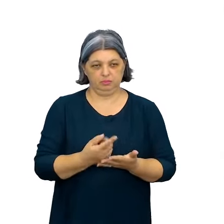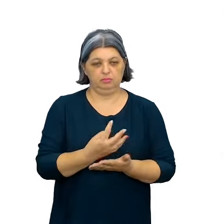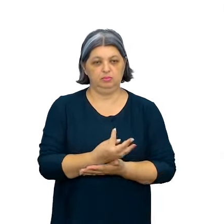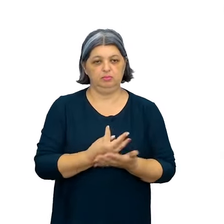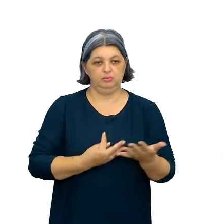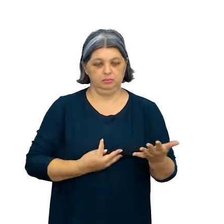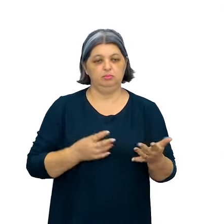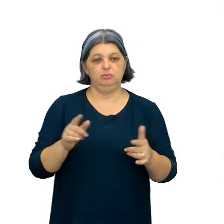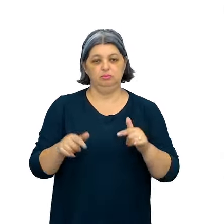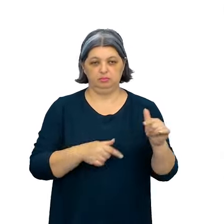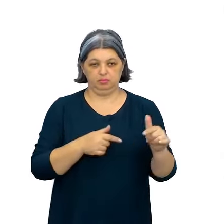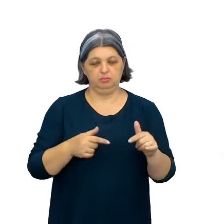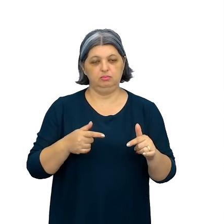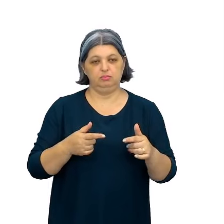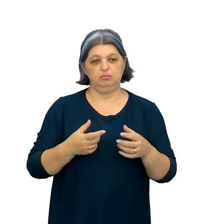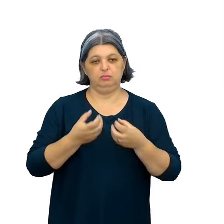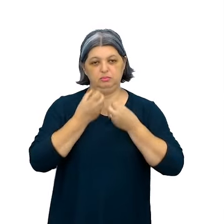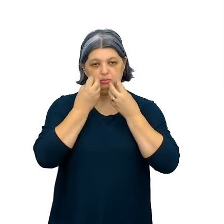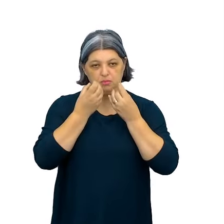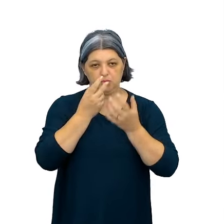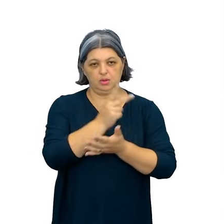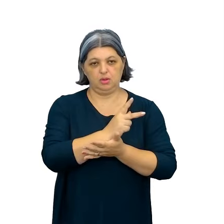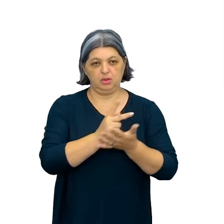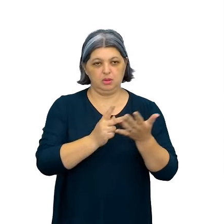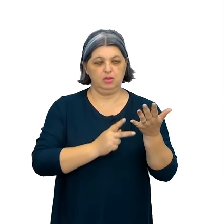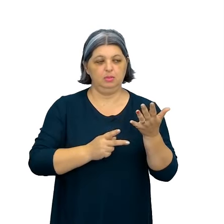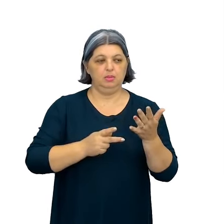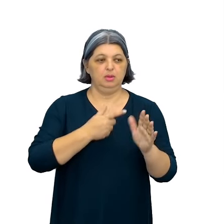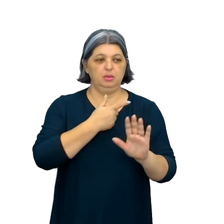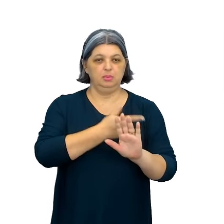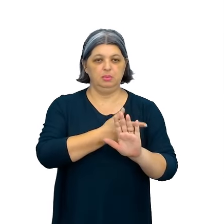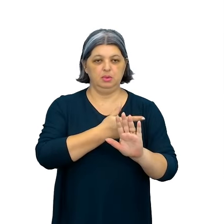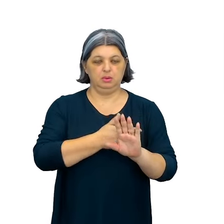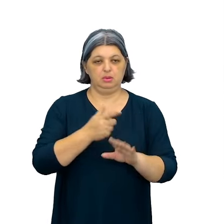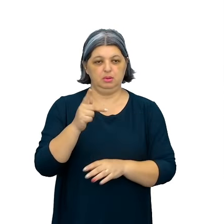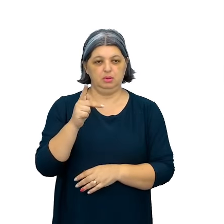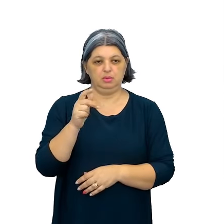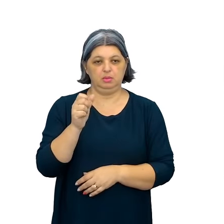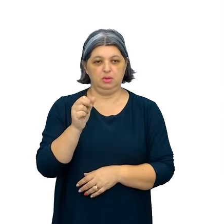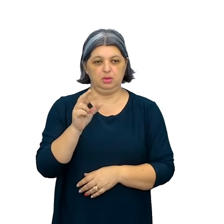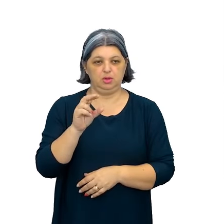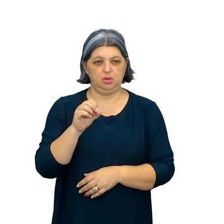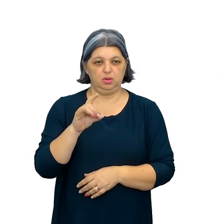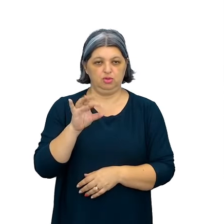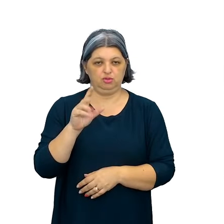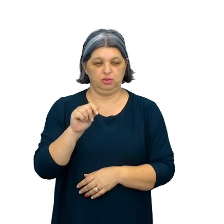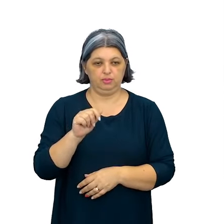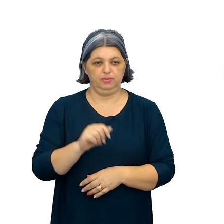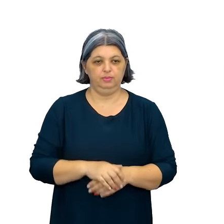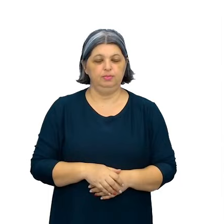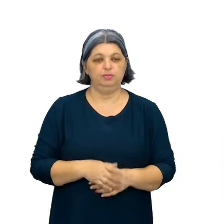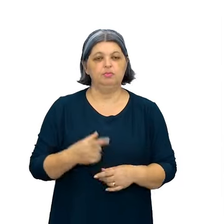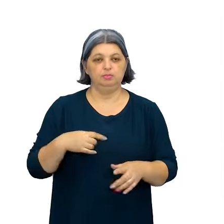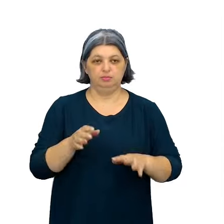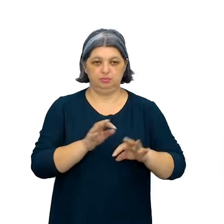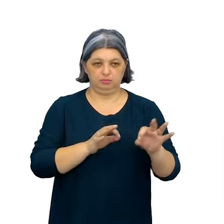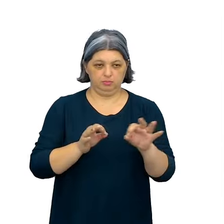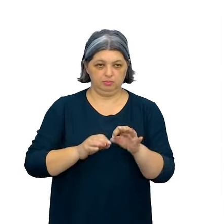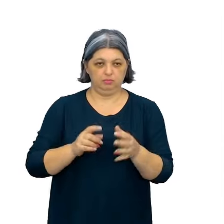que nós vamos trabalhar o poema paródia. Assim, quando a gente fala em gênero textual, tem uma